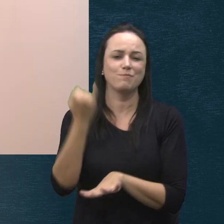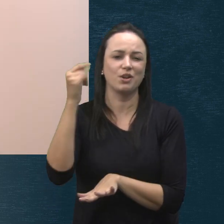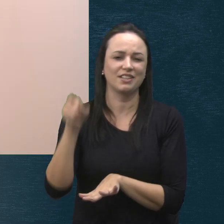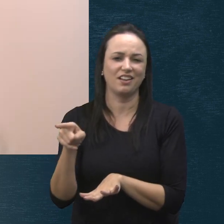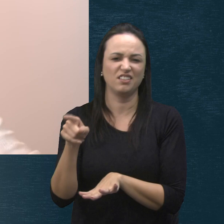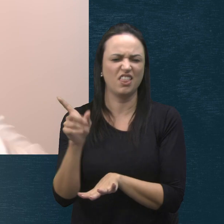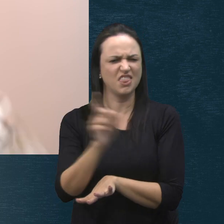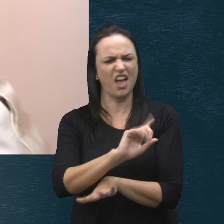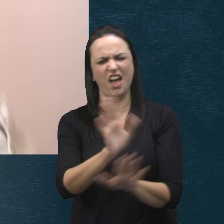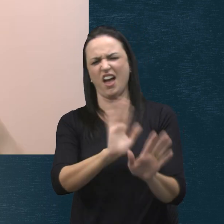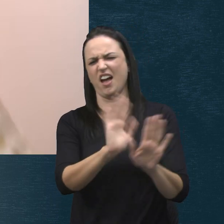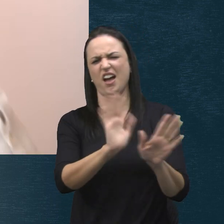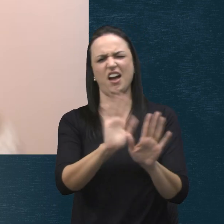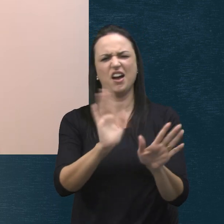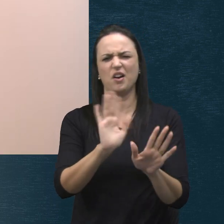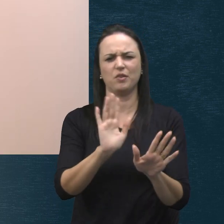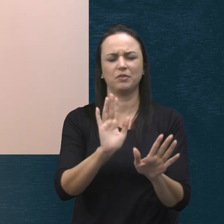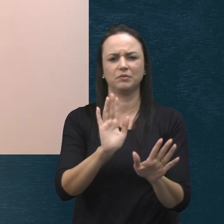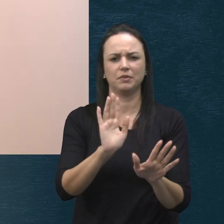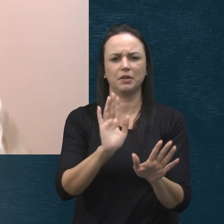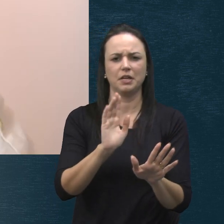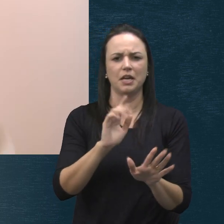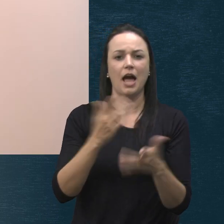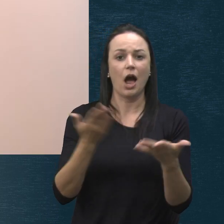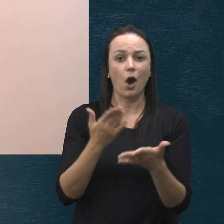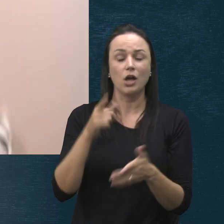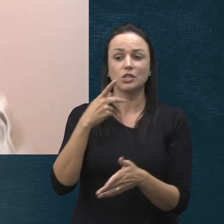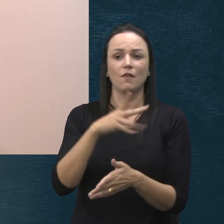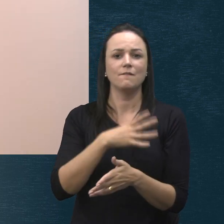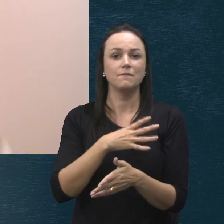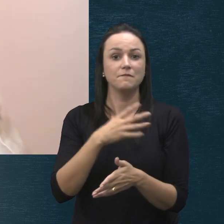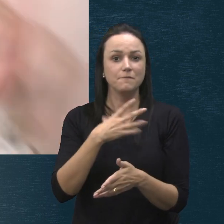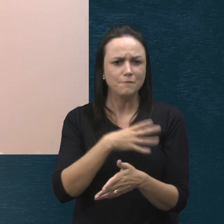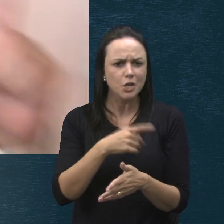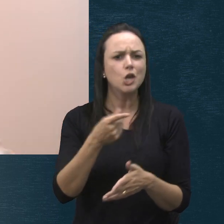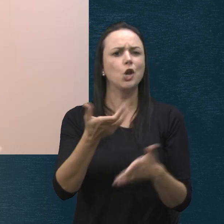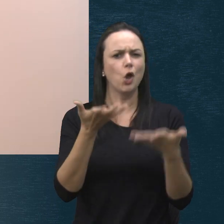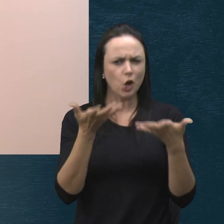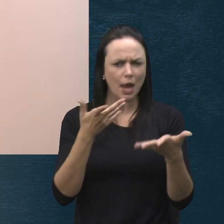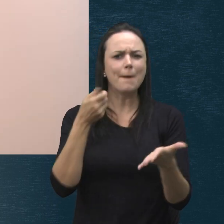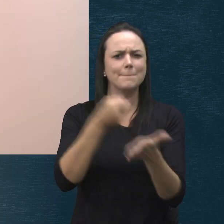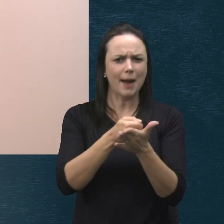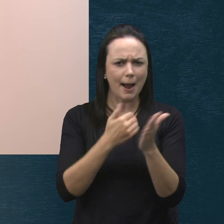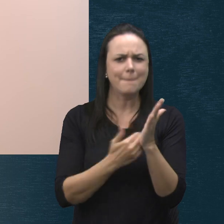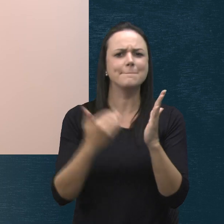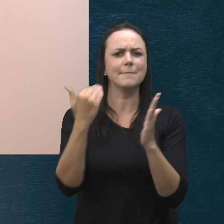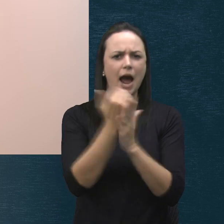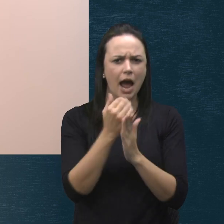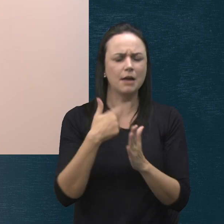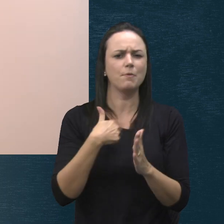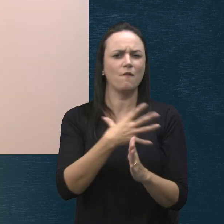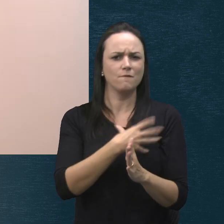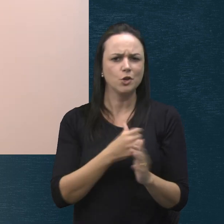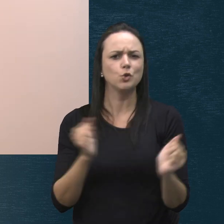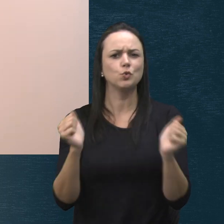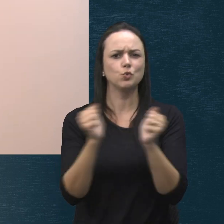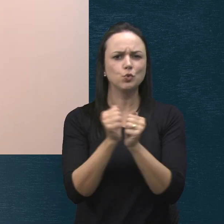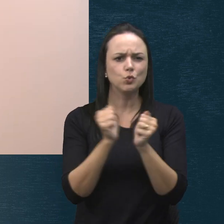não, beleza, eu estou disposto a pagar mais para que meu filho conviva com essa diferença, com essa diversidade. Eu não quero